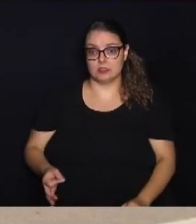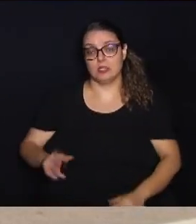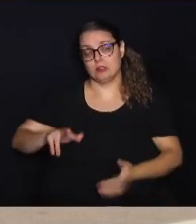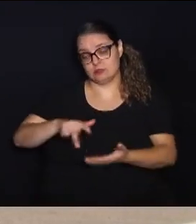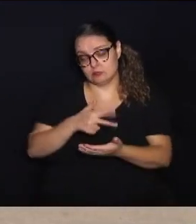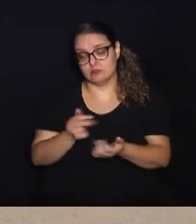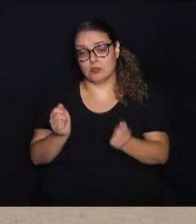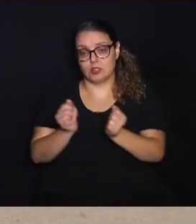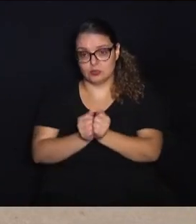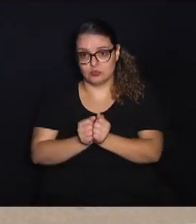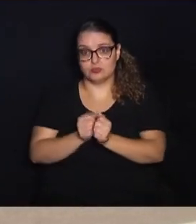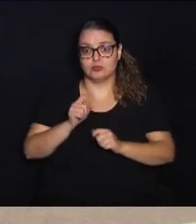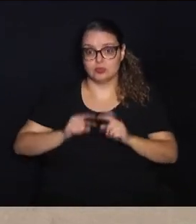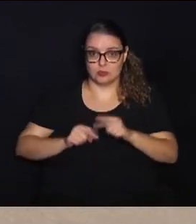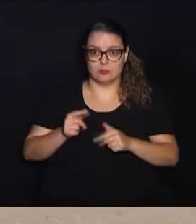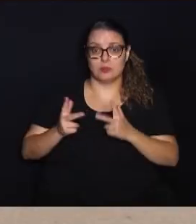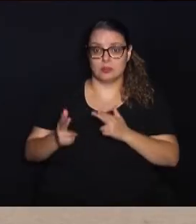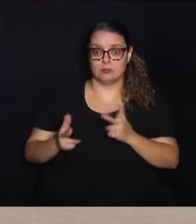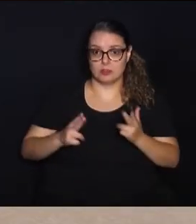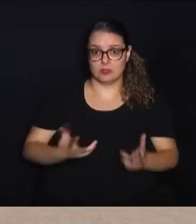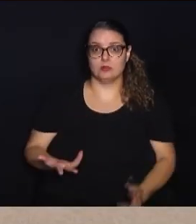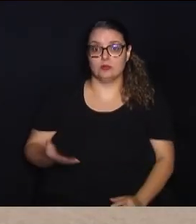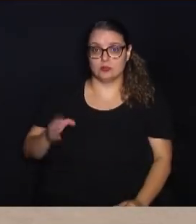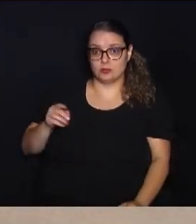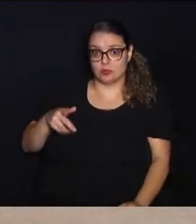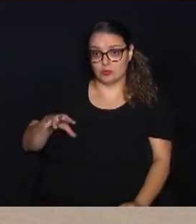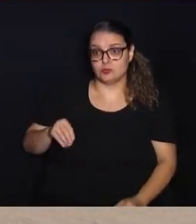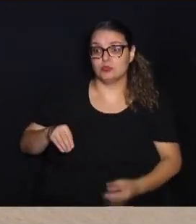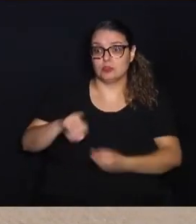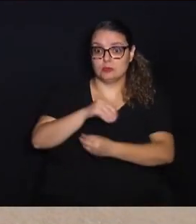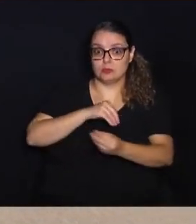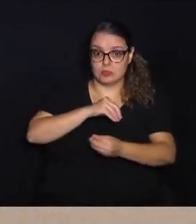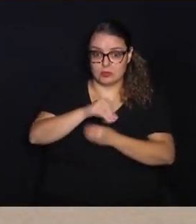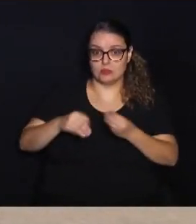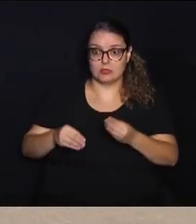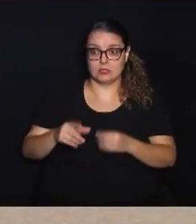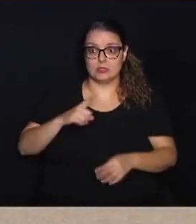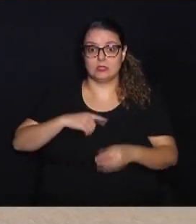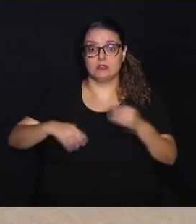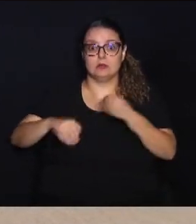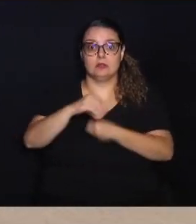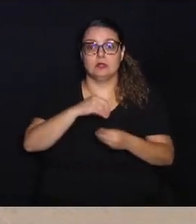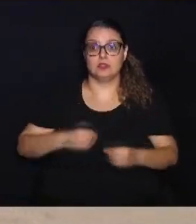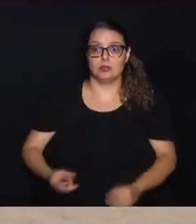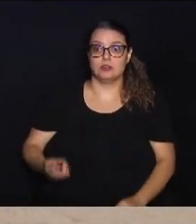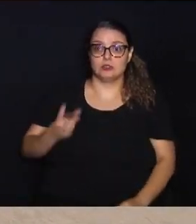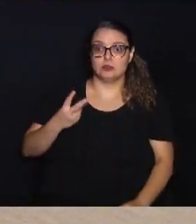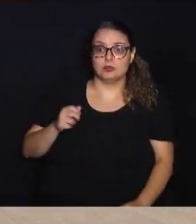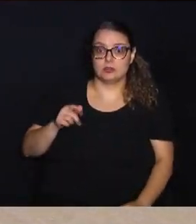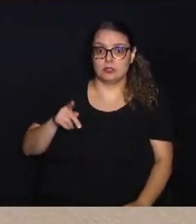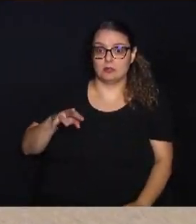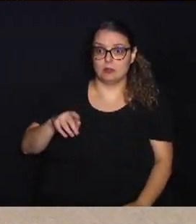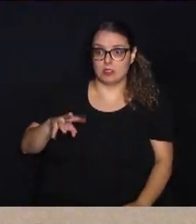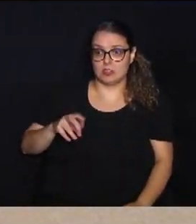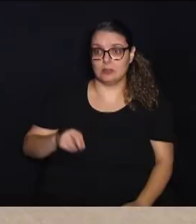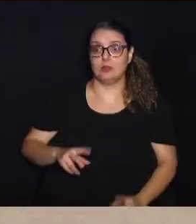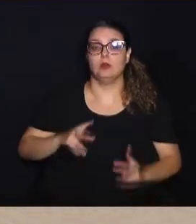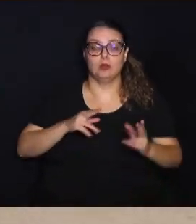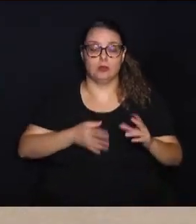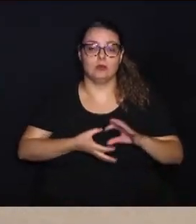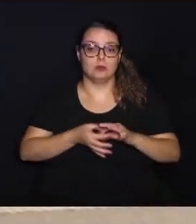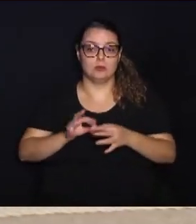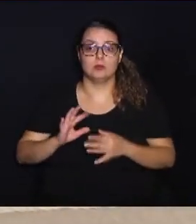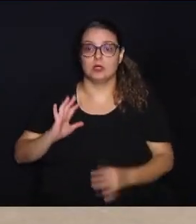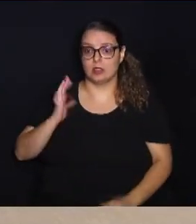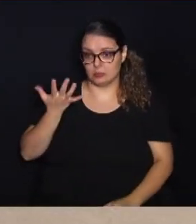a bola e a fita. Existem diferença de tempo dessas 2 apresentações, do individual geral e do conjunto geral?